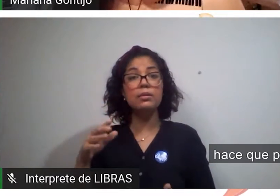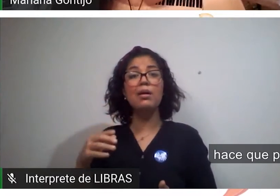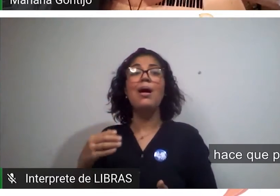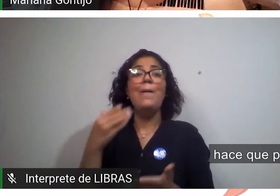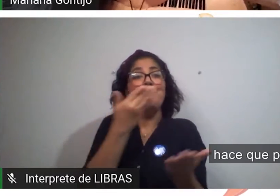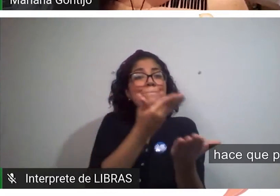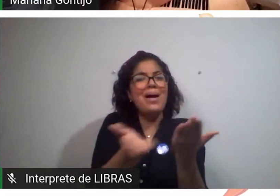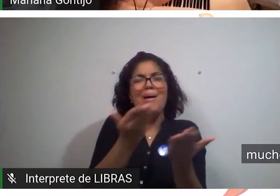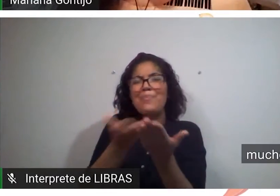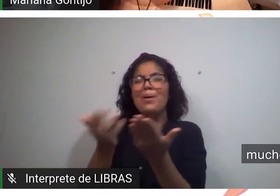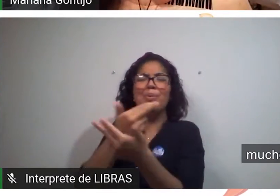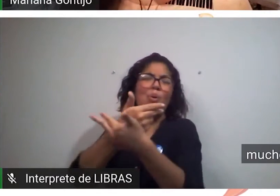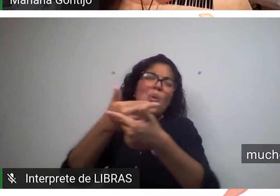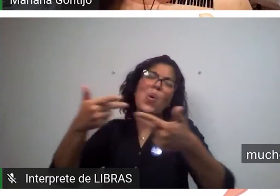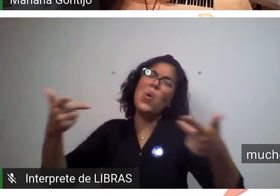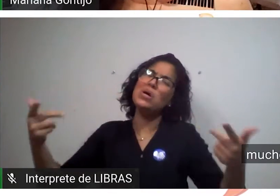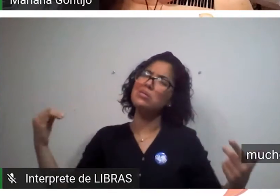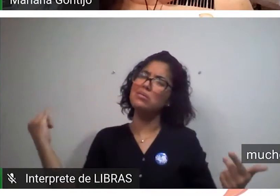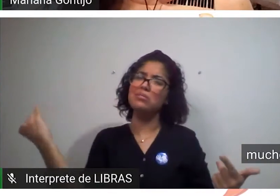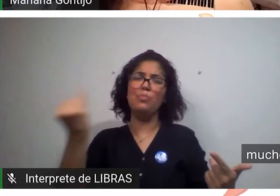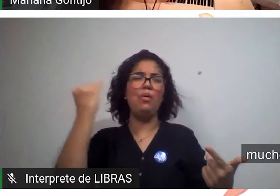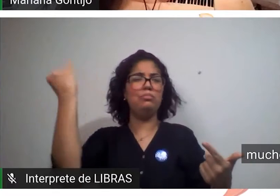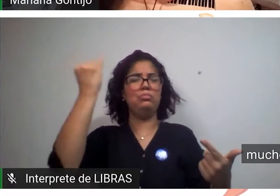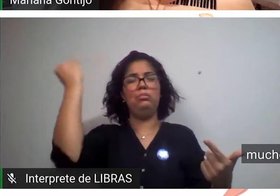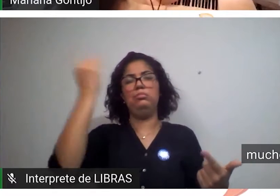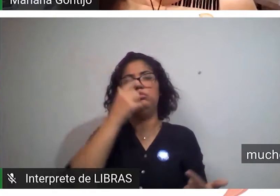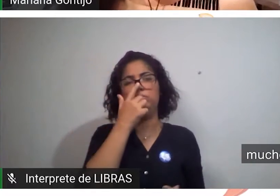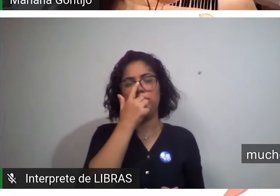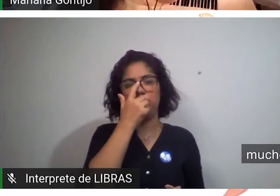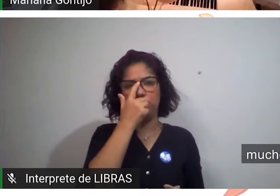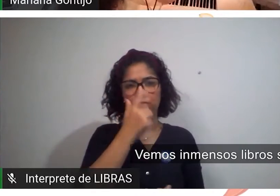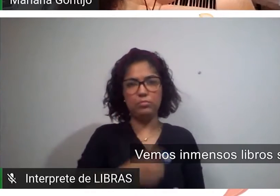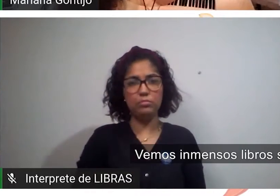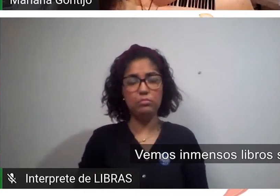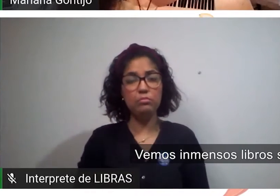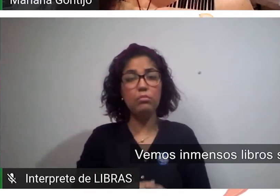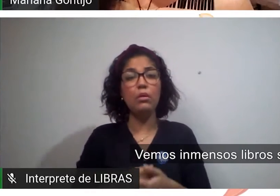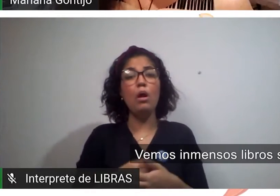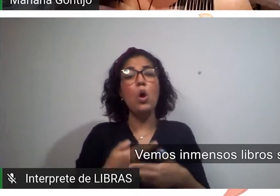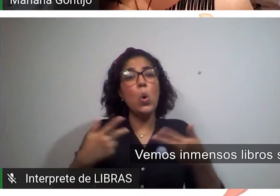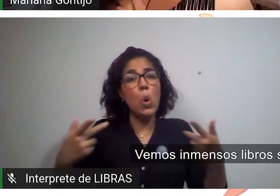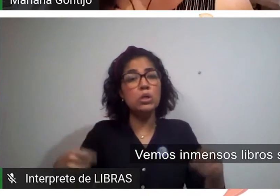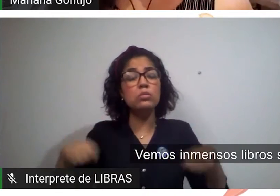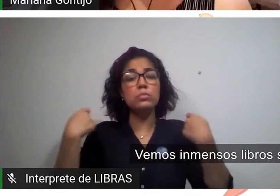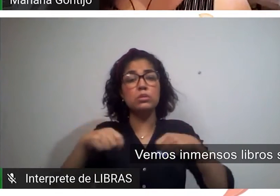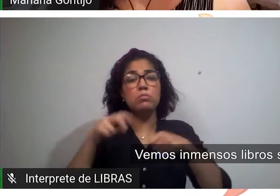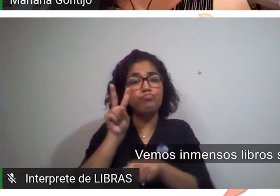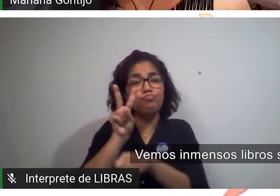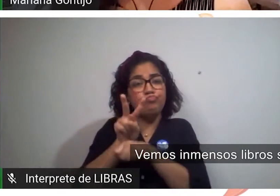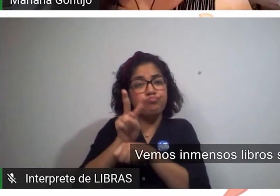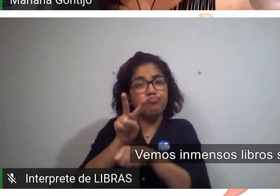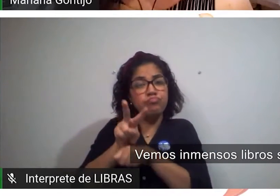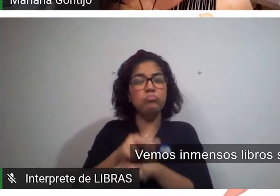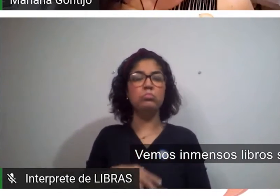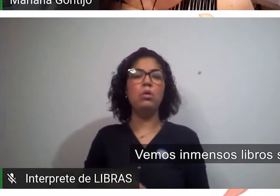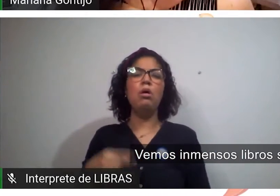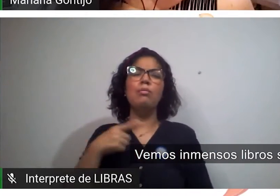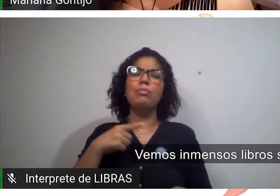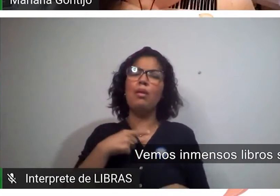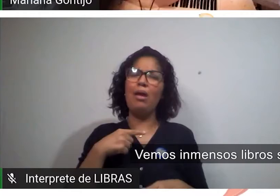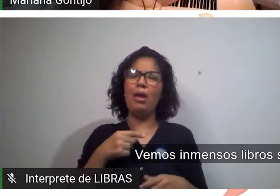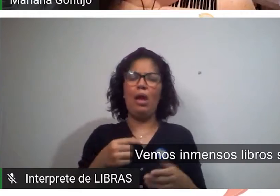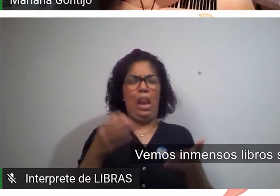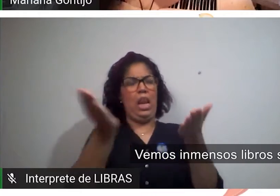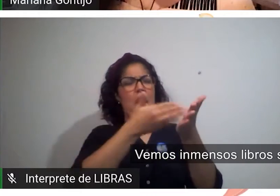muitas coisas, né? Muito a se preservar. A gente vê imensos livros sobre técnica de